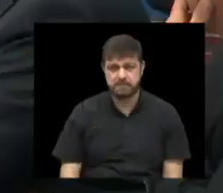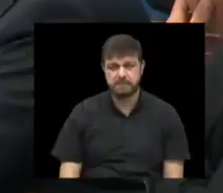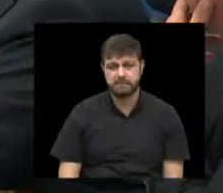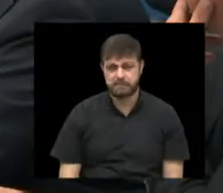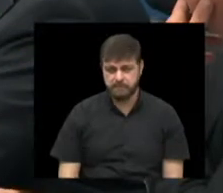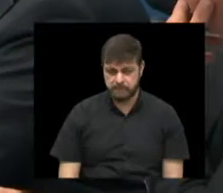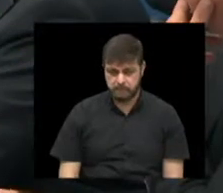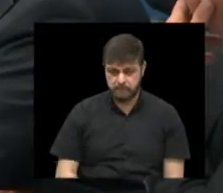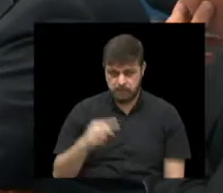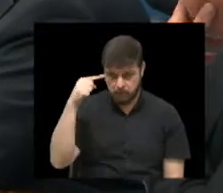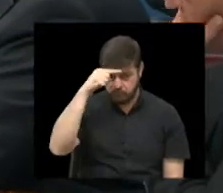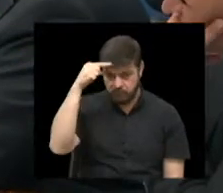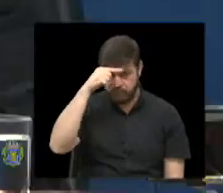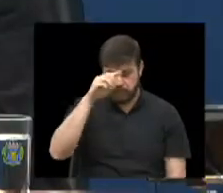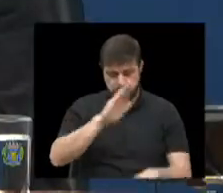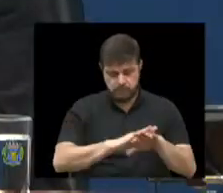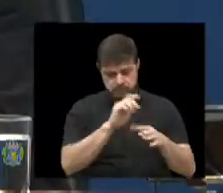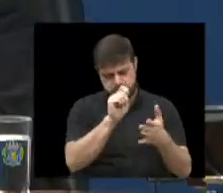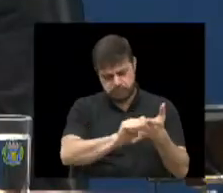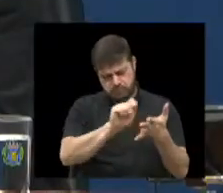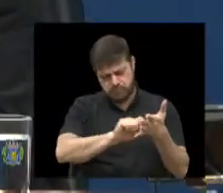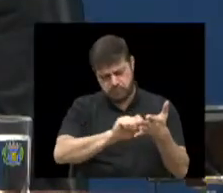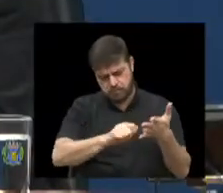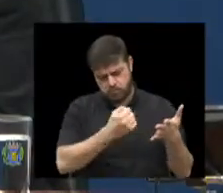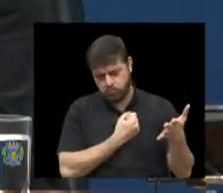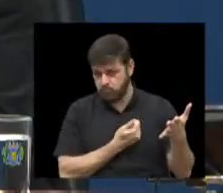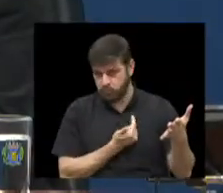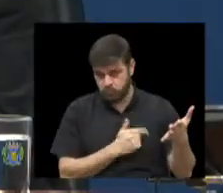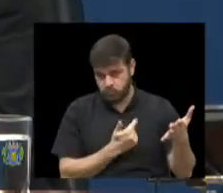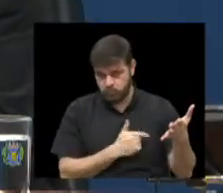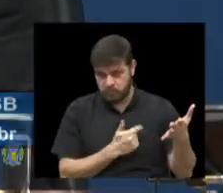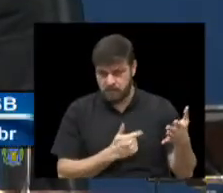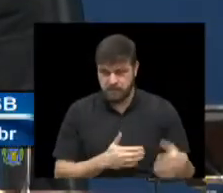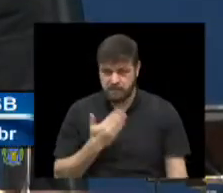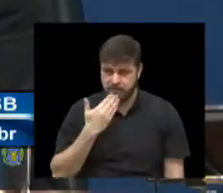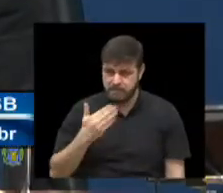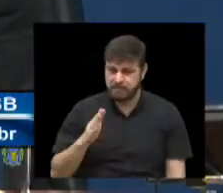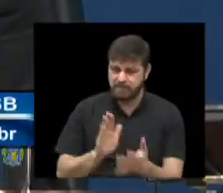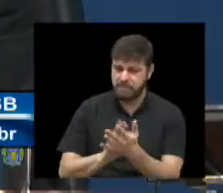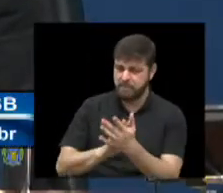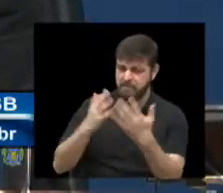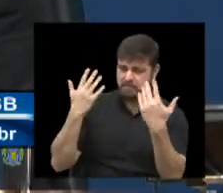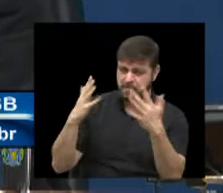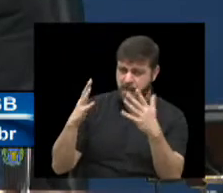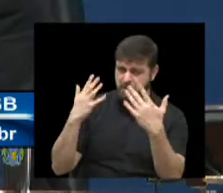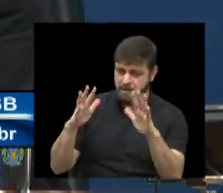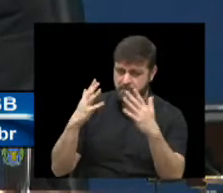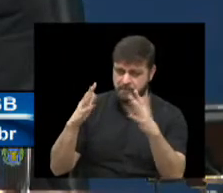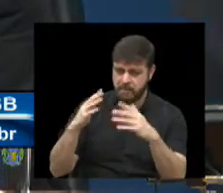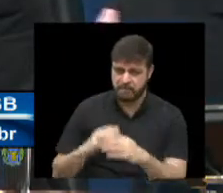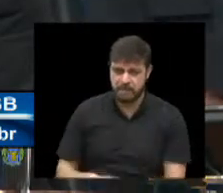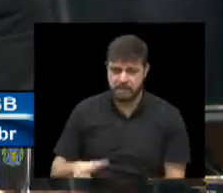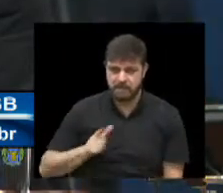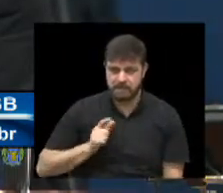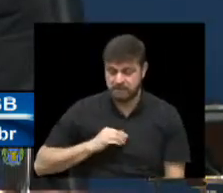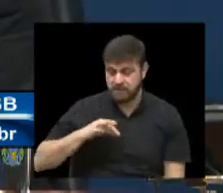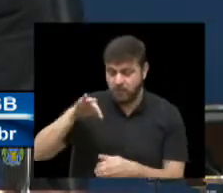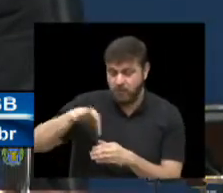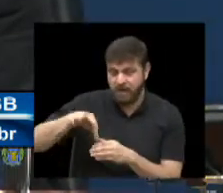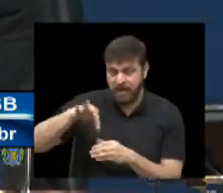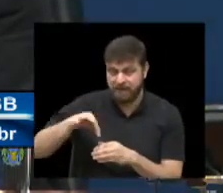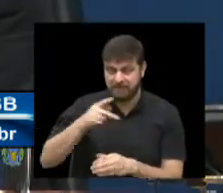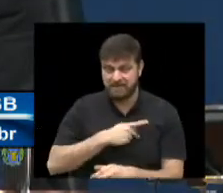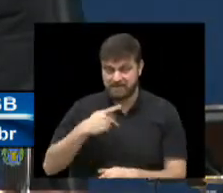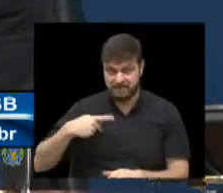do vereador Felipe Marquesi, do PR, que requer votos de louvor pela realização do Café dos Pastores